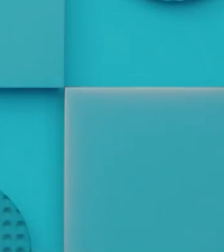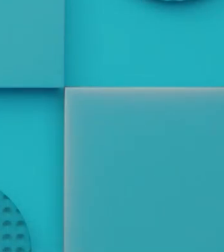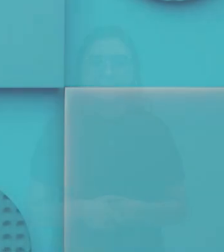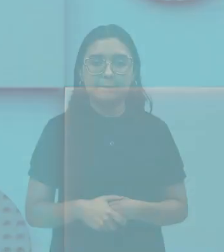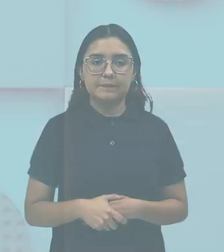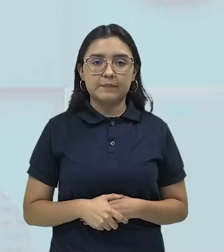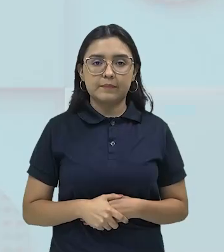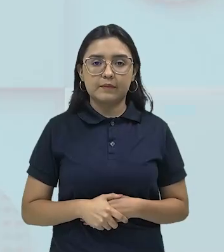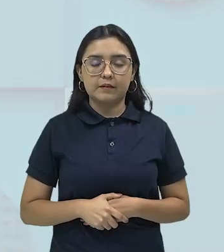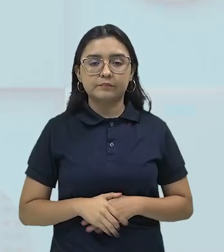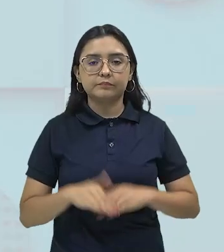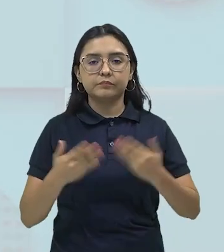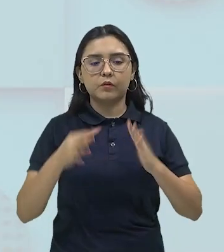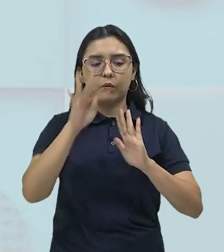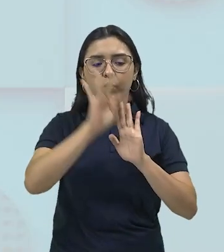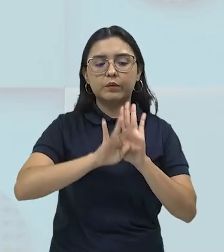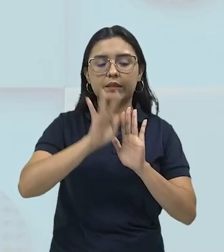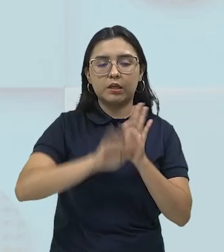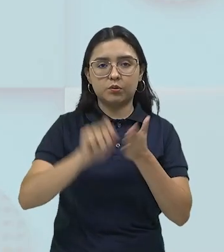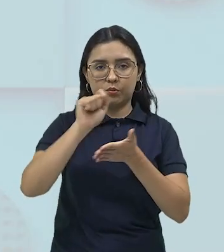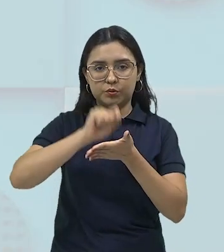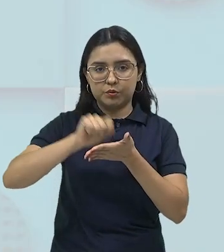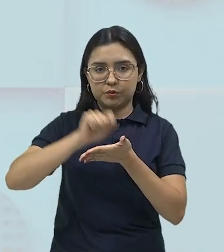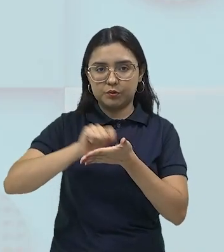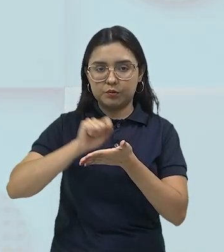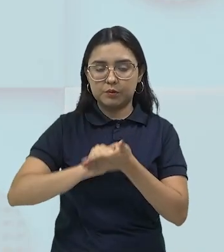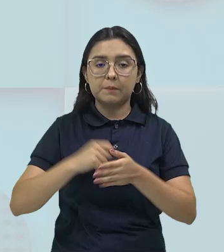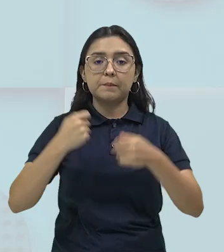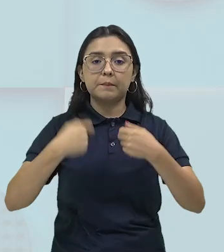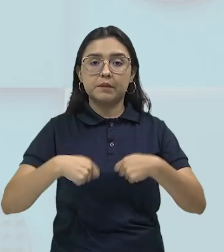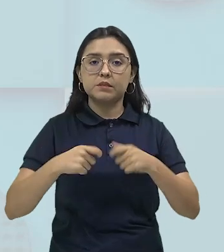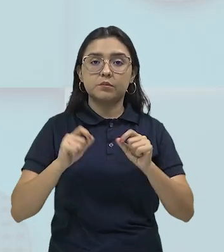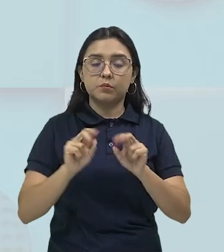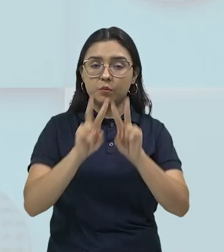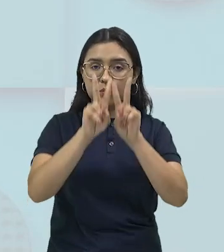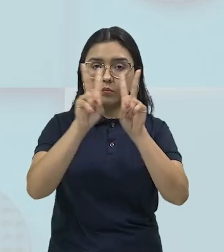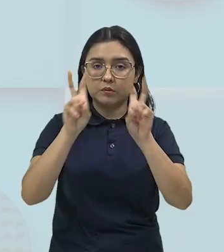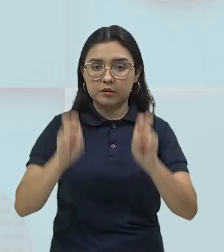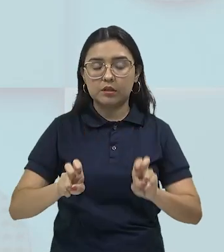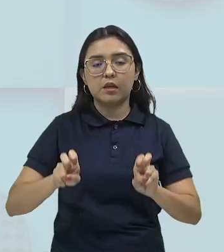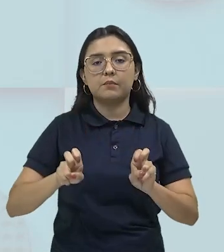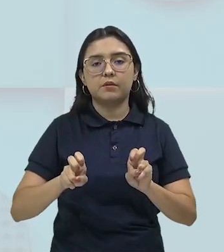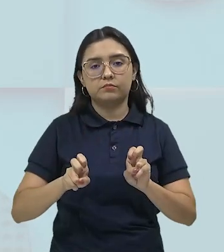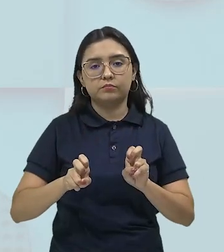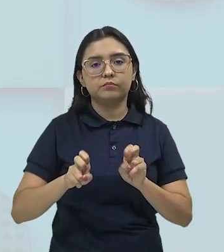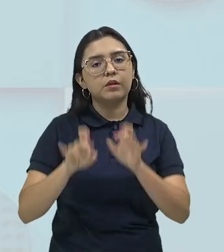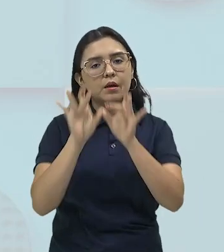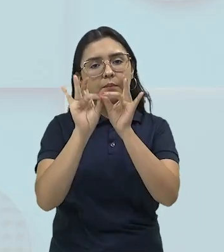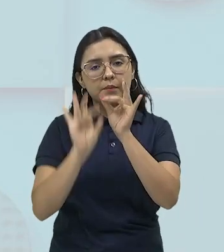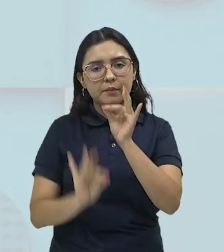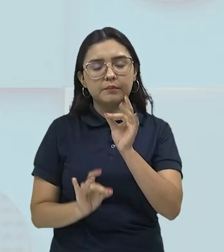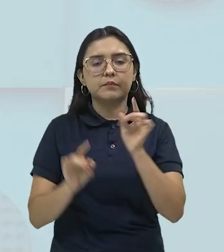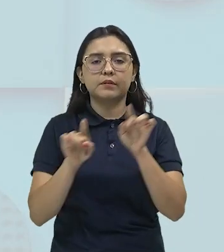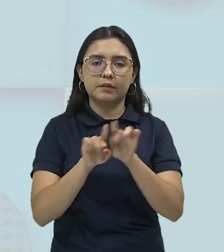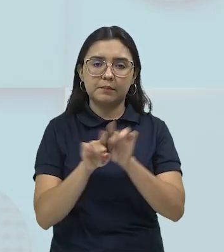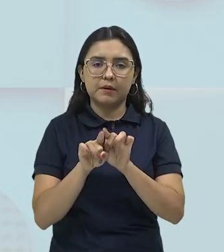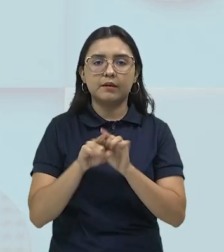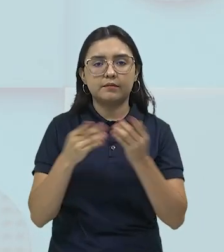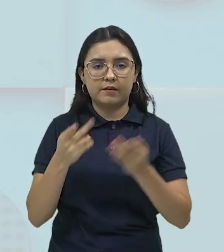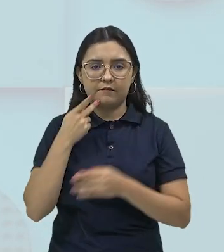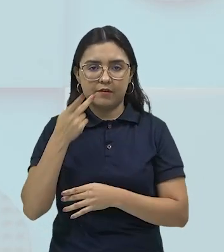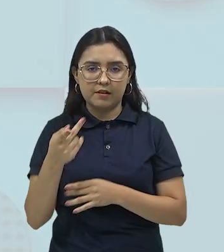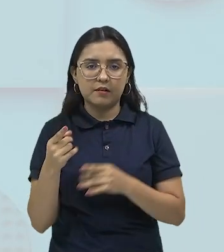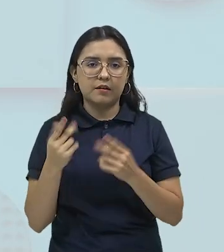Quando escrevemos um texto, nós precisamos manter uma temática ao longo de toda a escrita. Também na fala funciona dessa forma. A